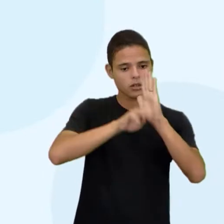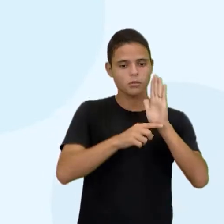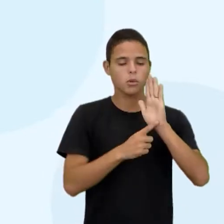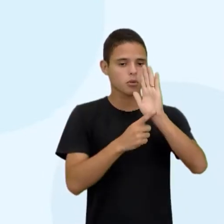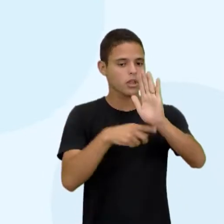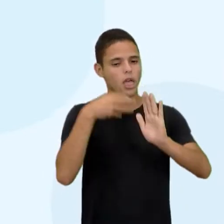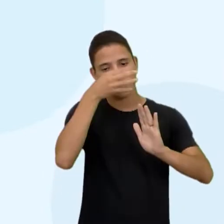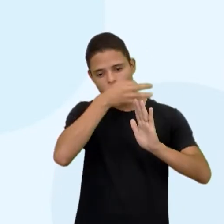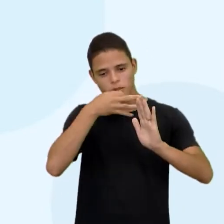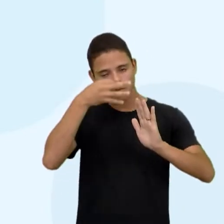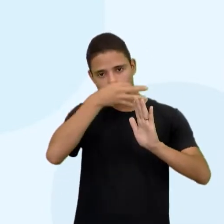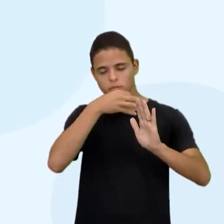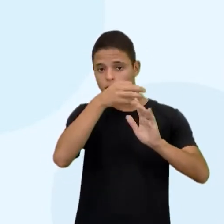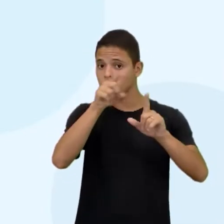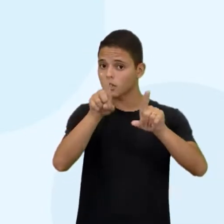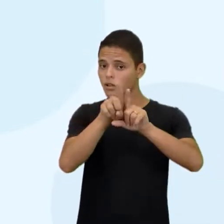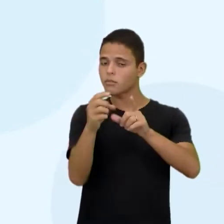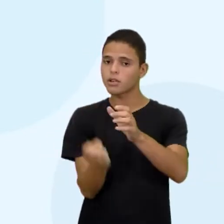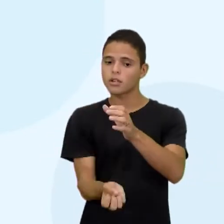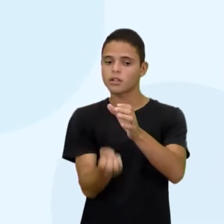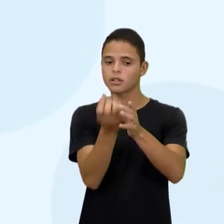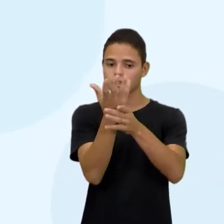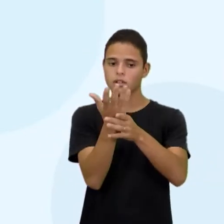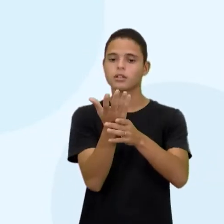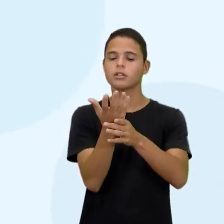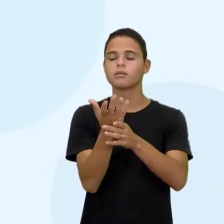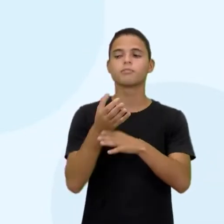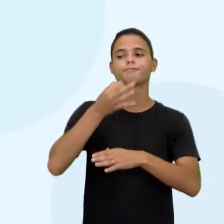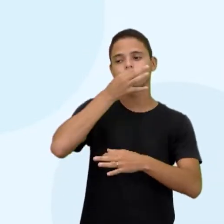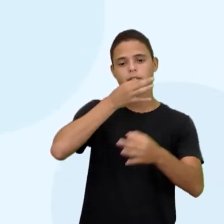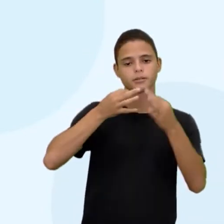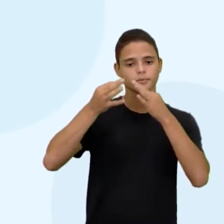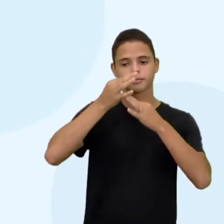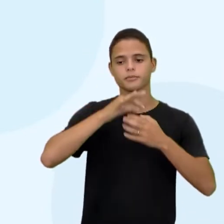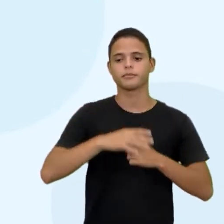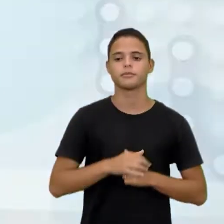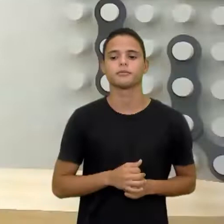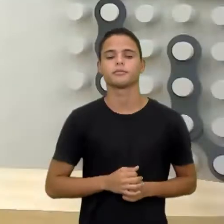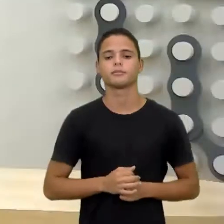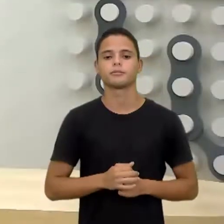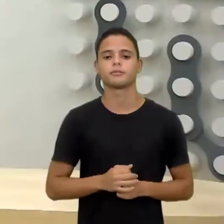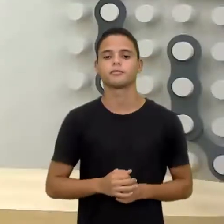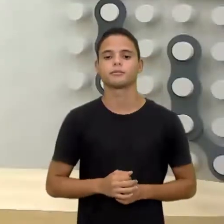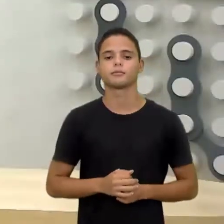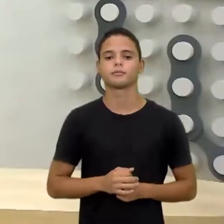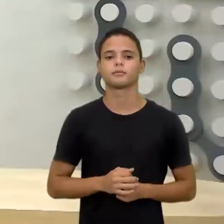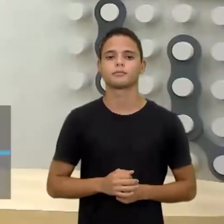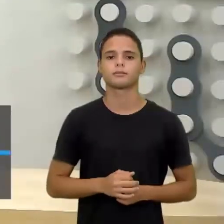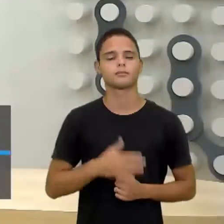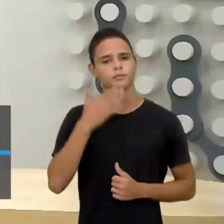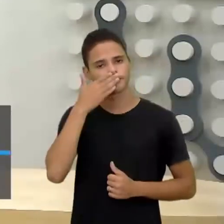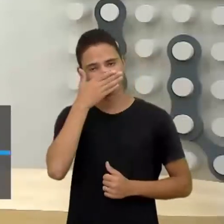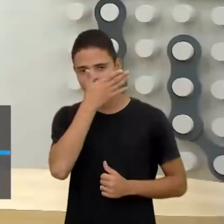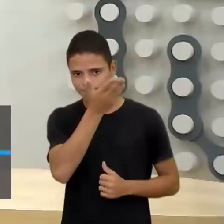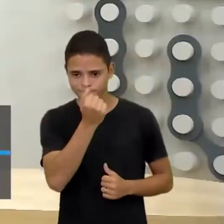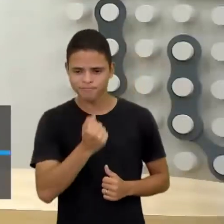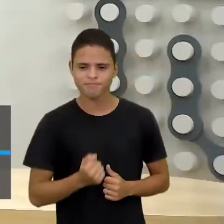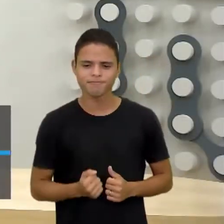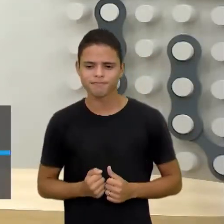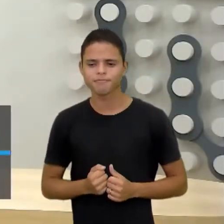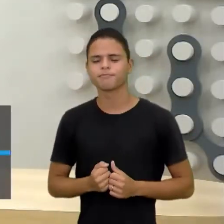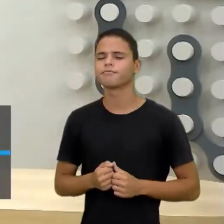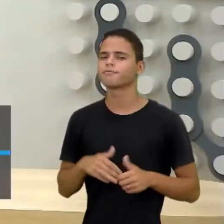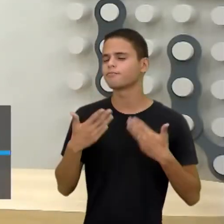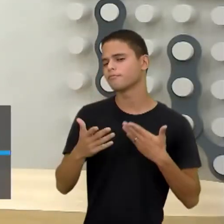uma opinião e construir a argumentação. Gente, deixa eu falar com vocês. Quando a gente fala de